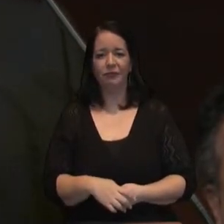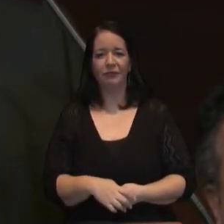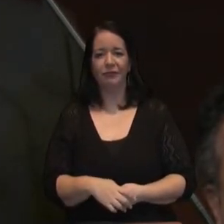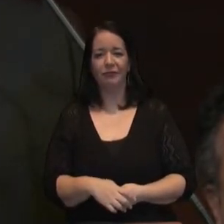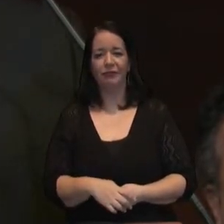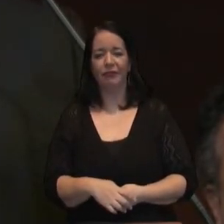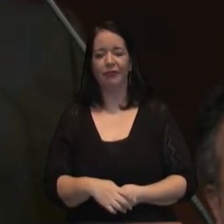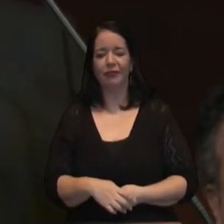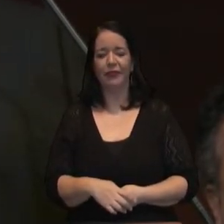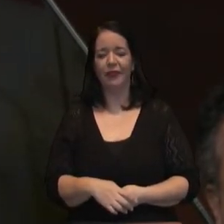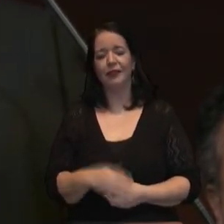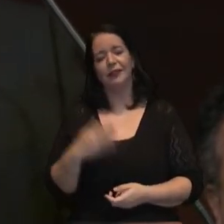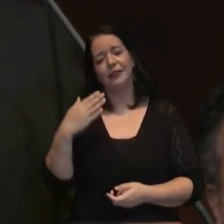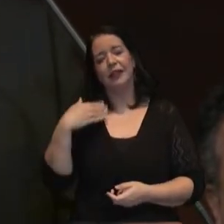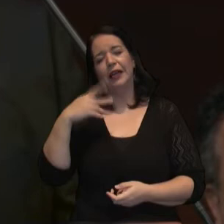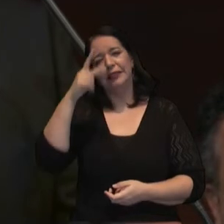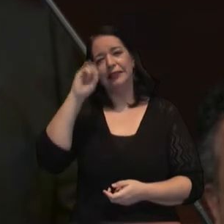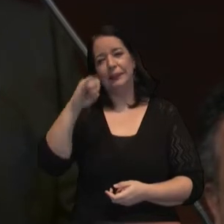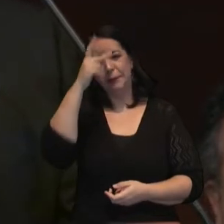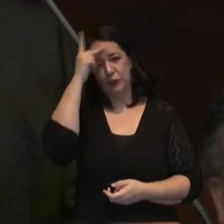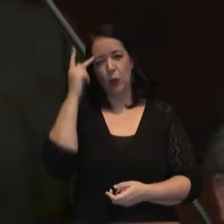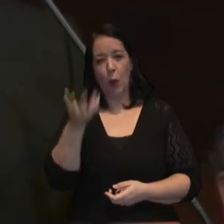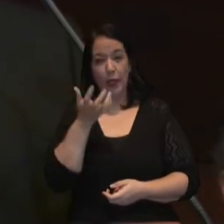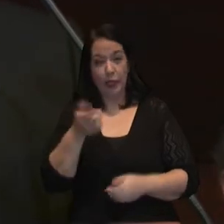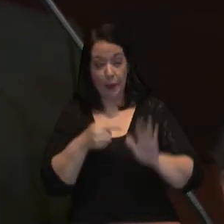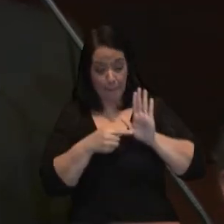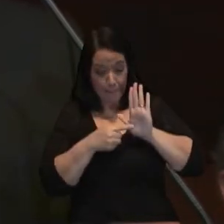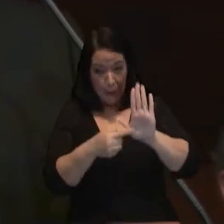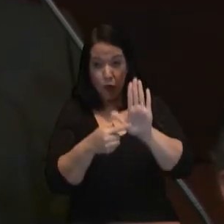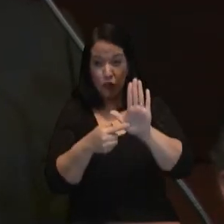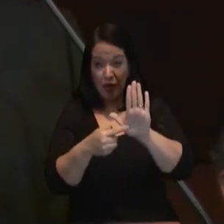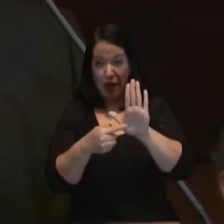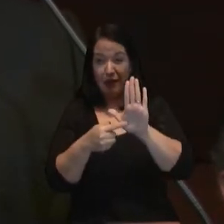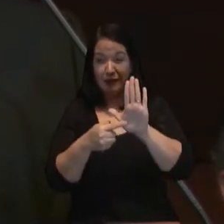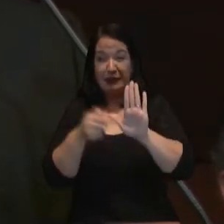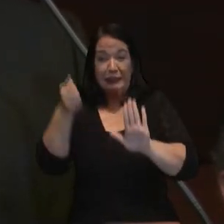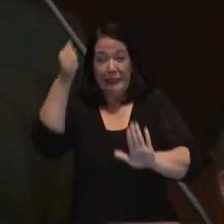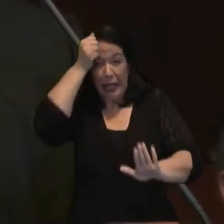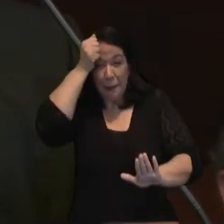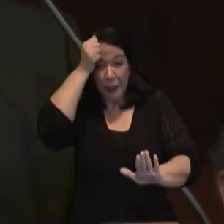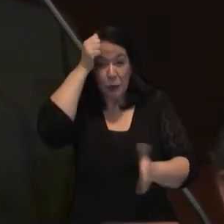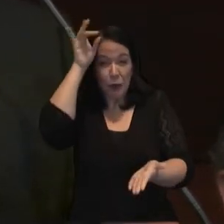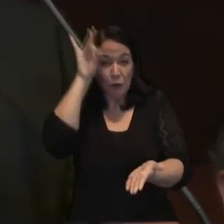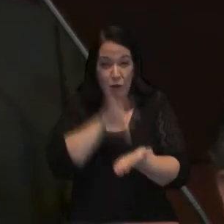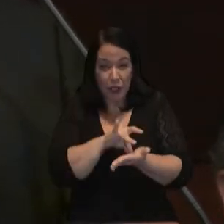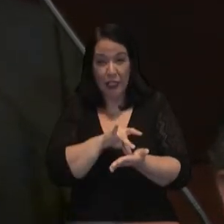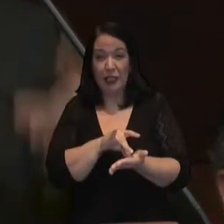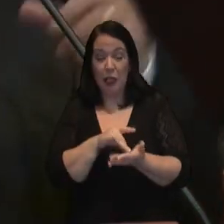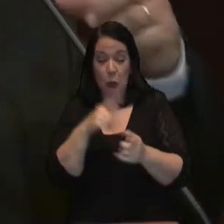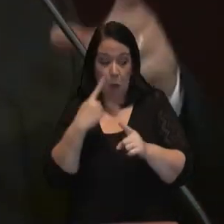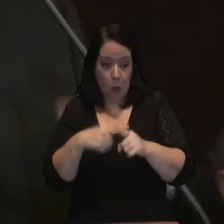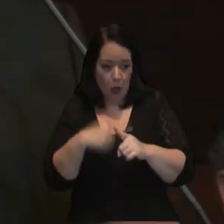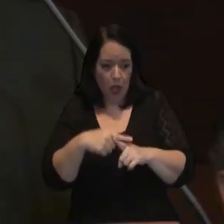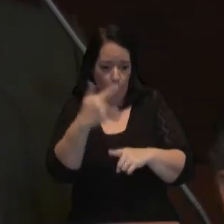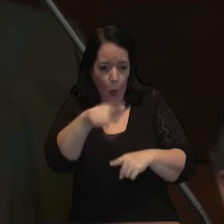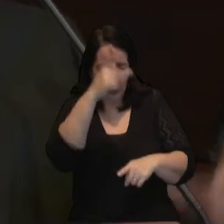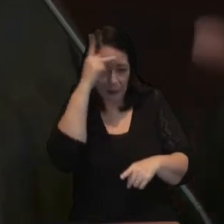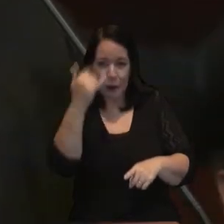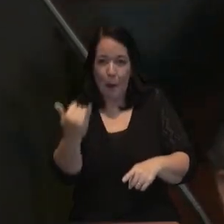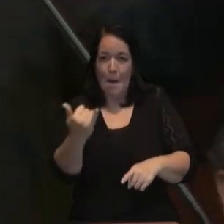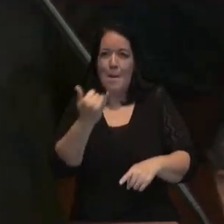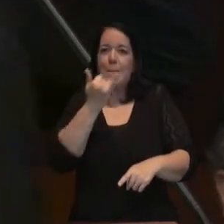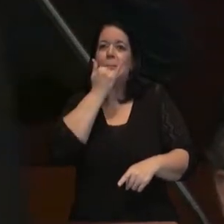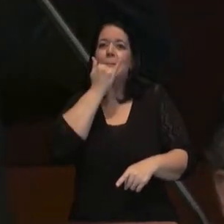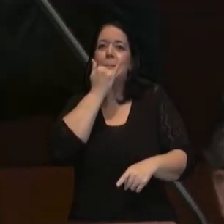por haver sido contemplada com o amor e com a benignidade, com a bondade, ela dava esse testemunho